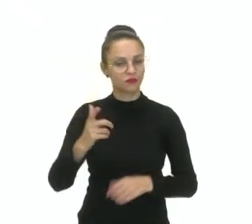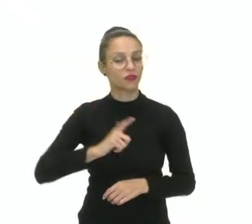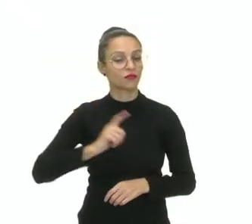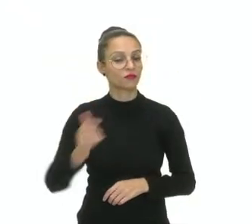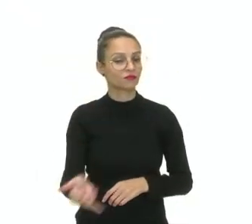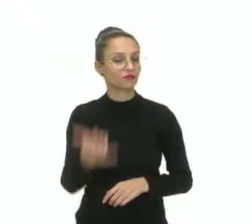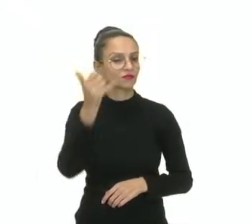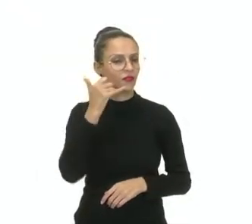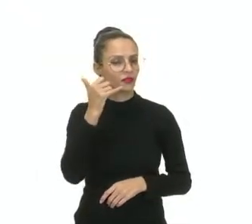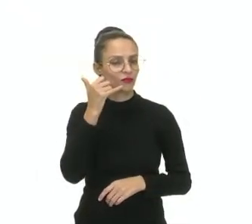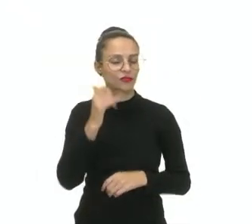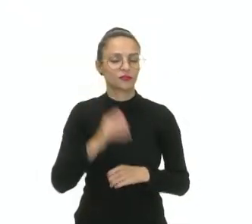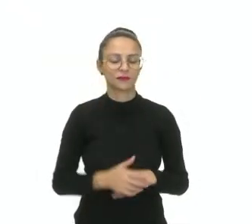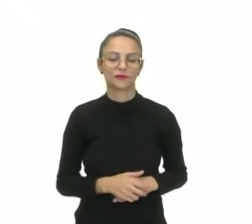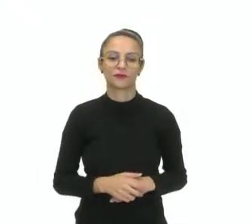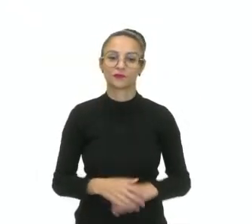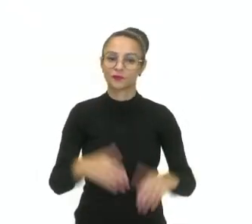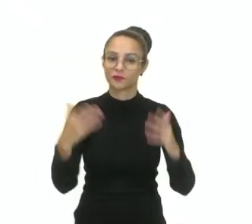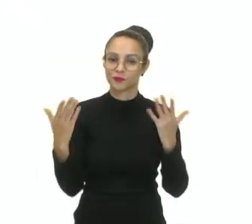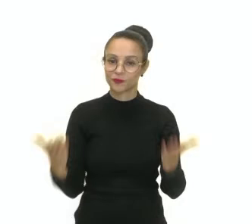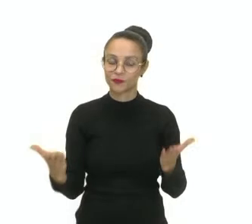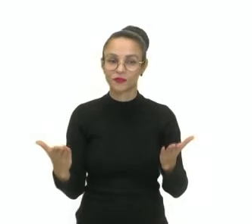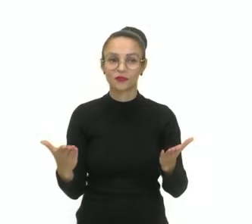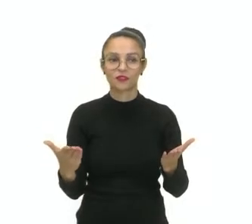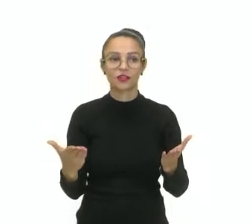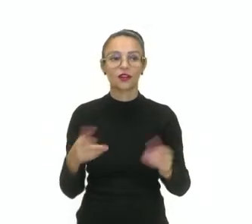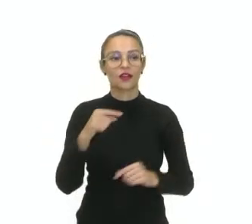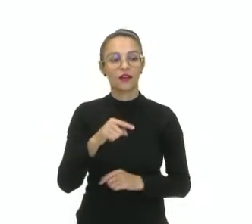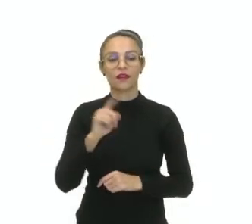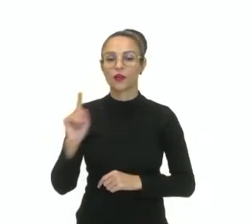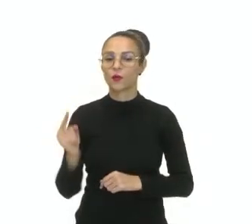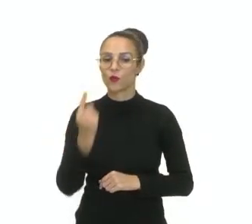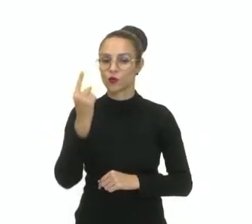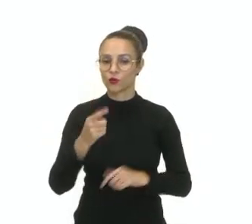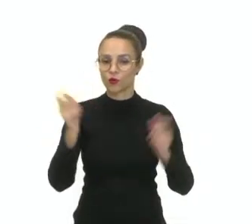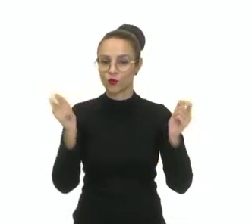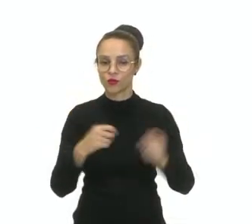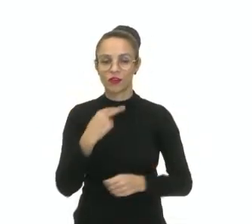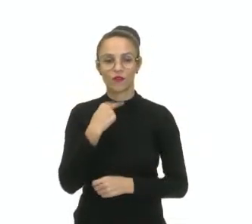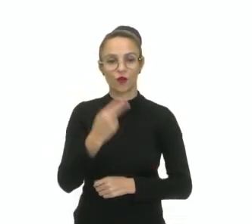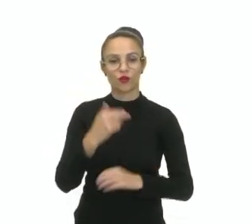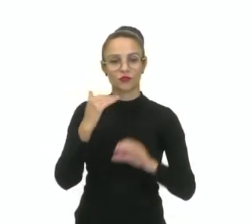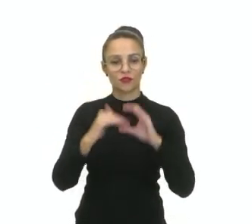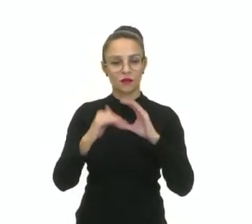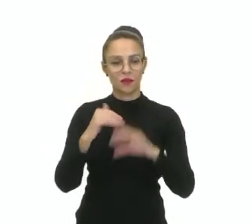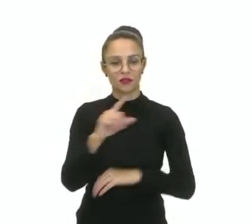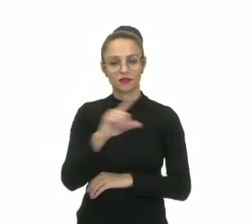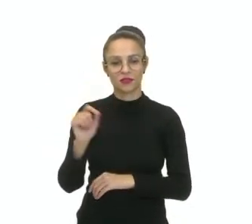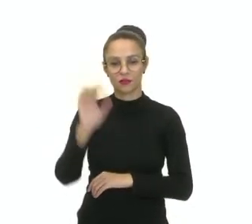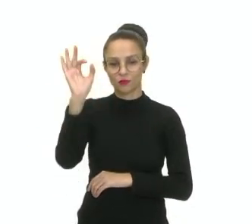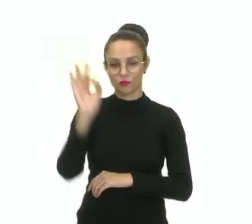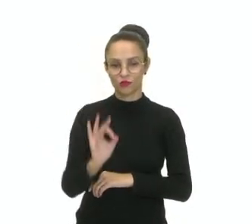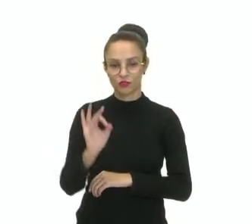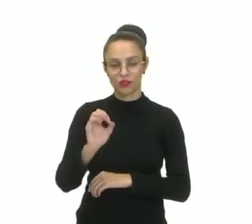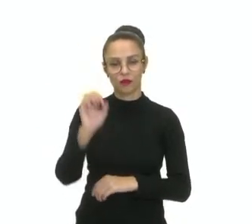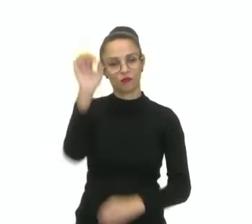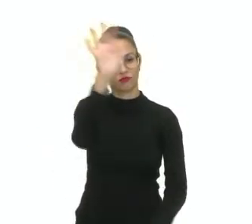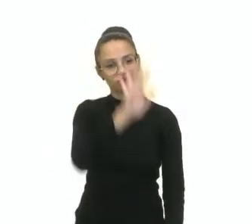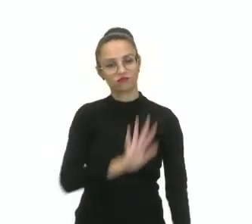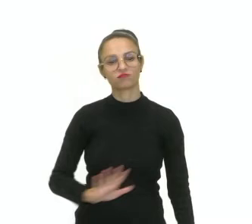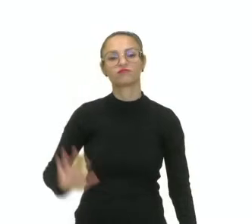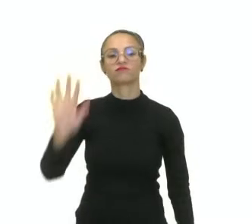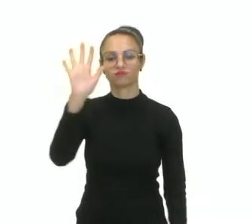telefone. Então, Globestar é o único que oferece voz e e-mail em 100% território